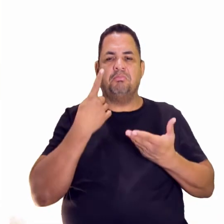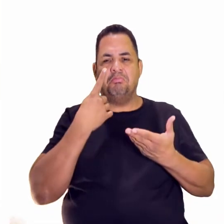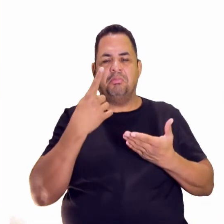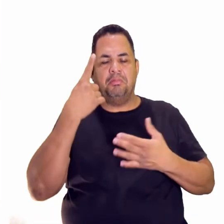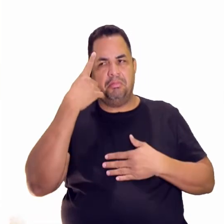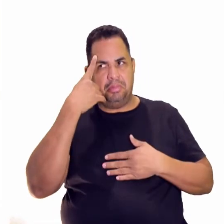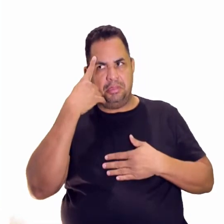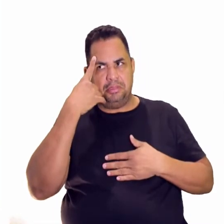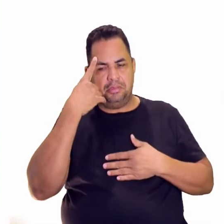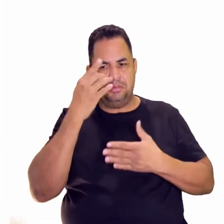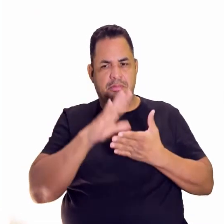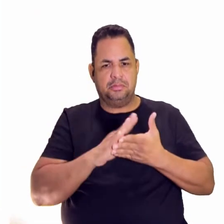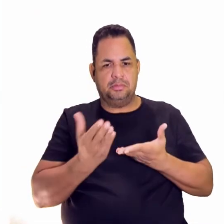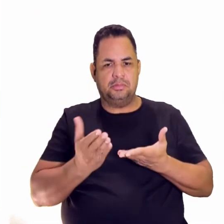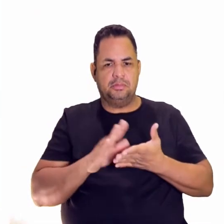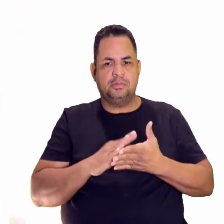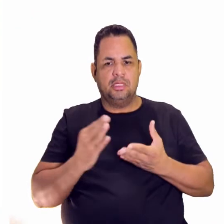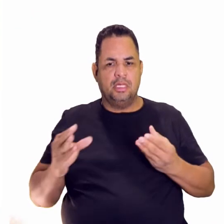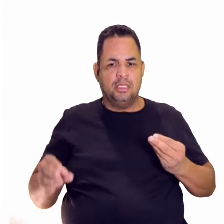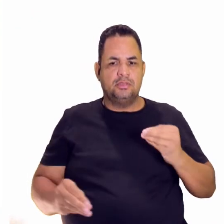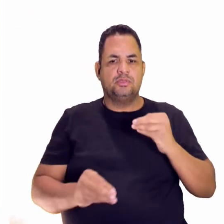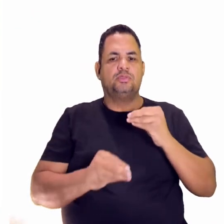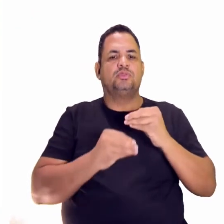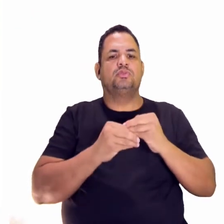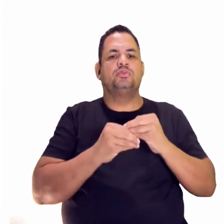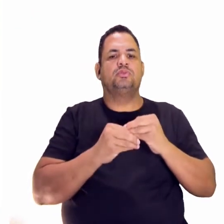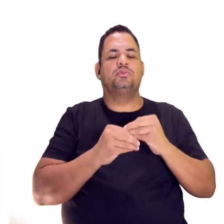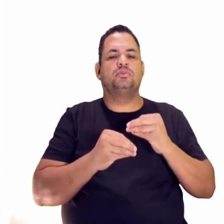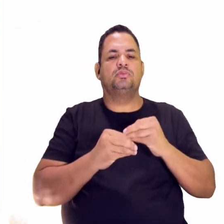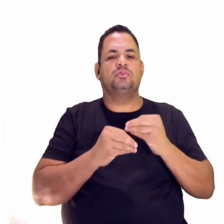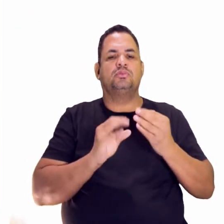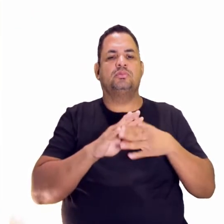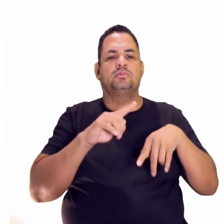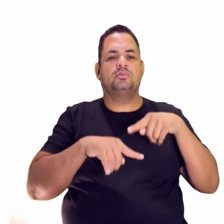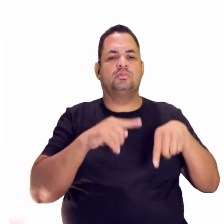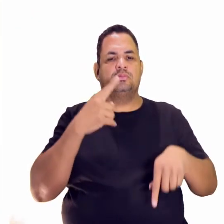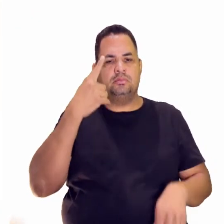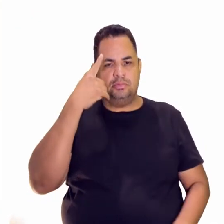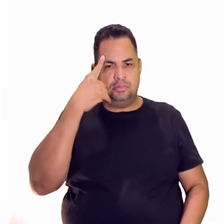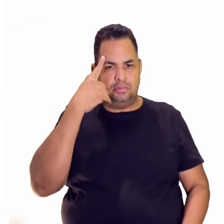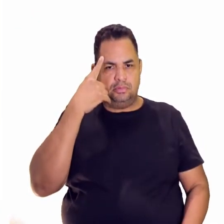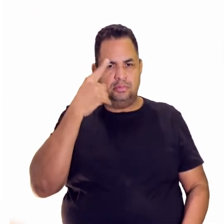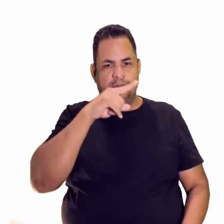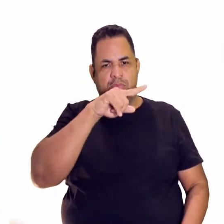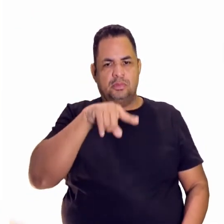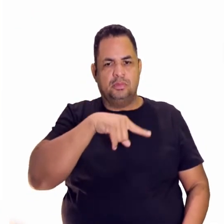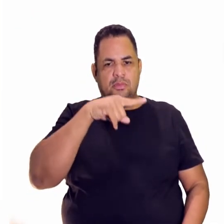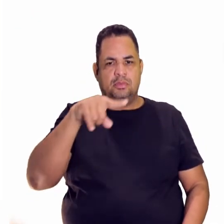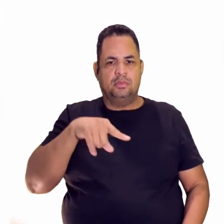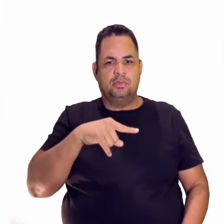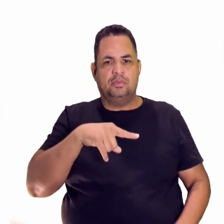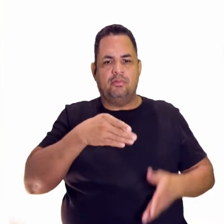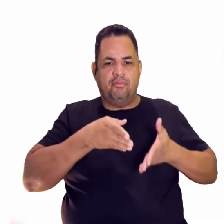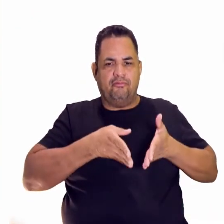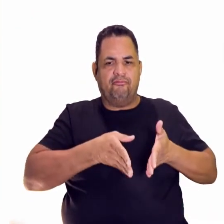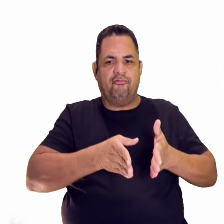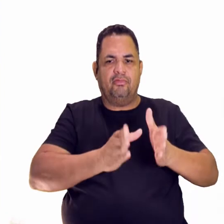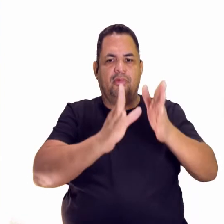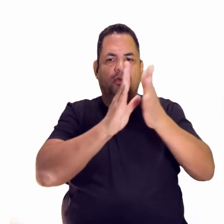a pensar, ok? Então, espirais, valas ou rampas